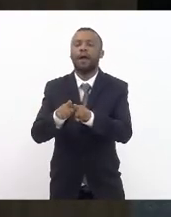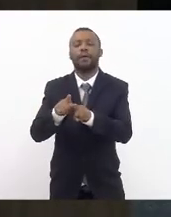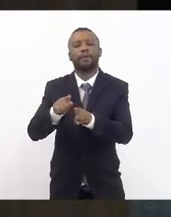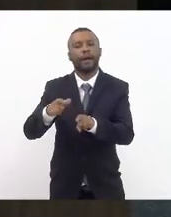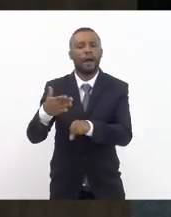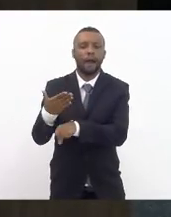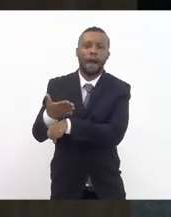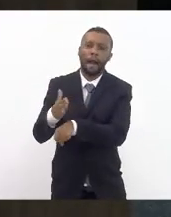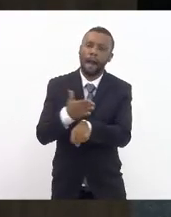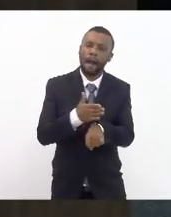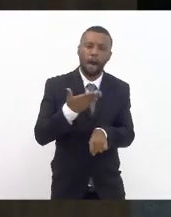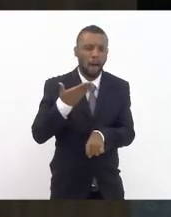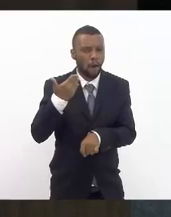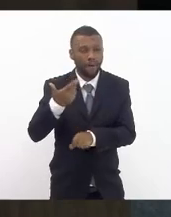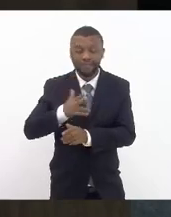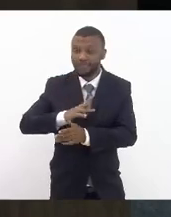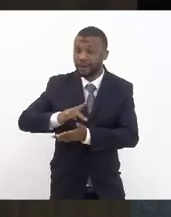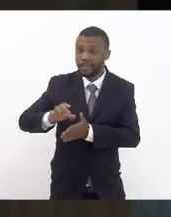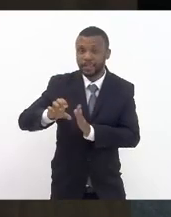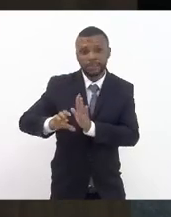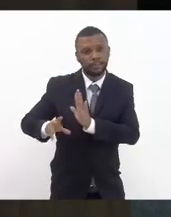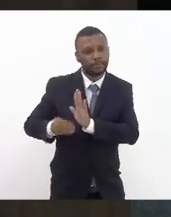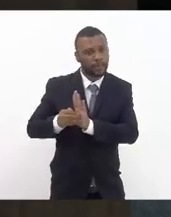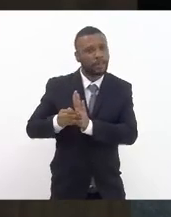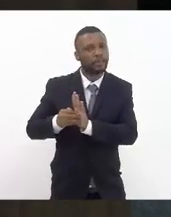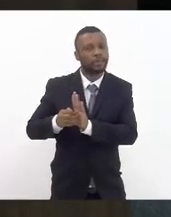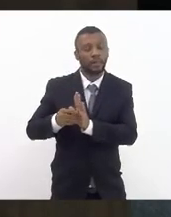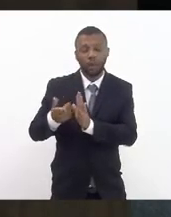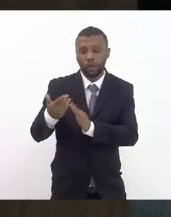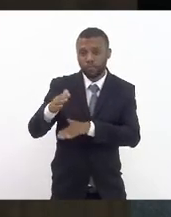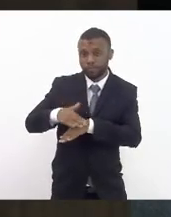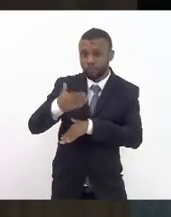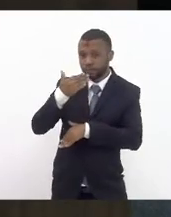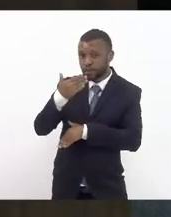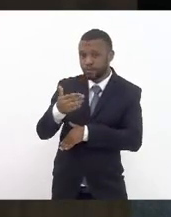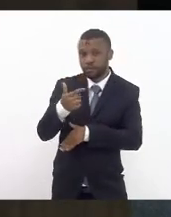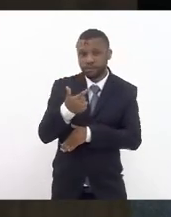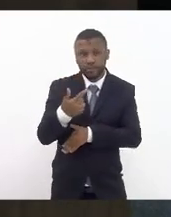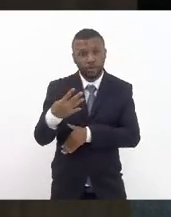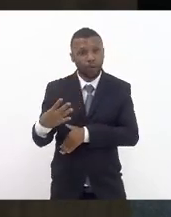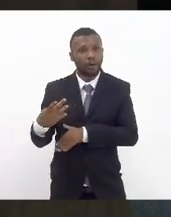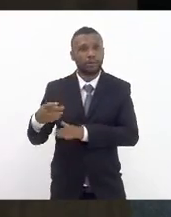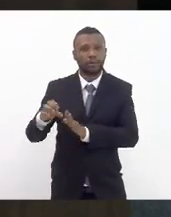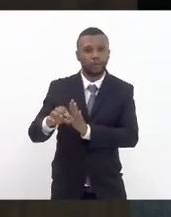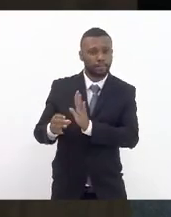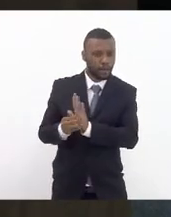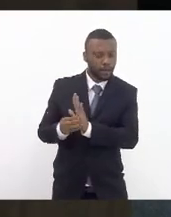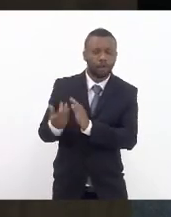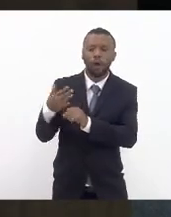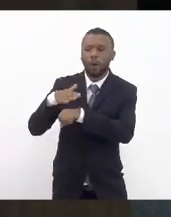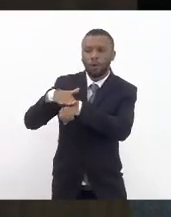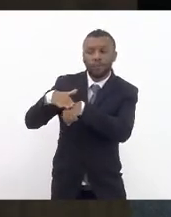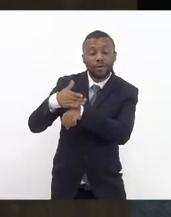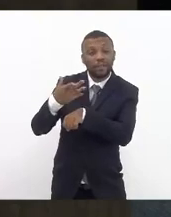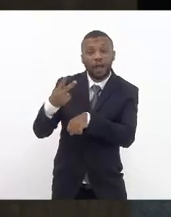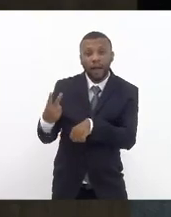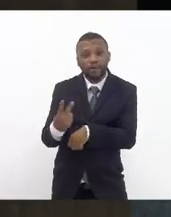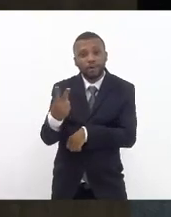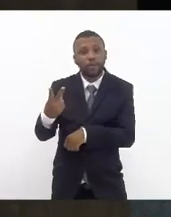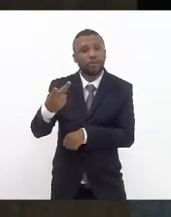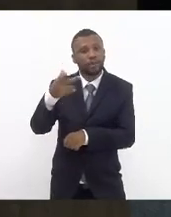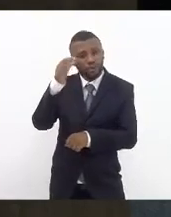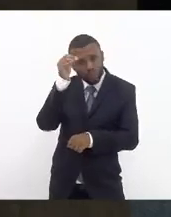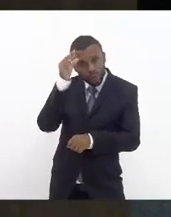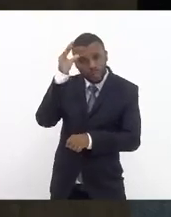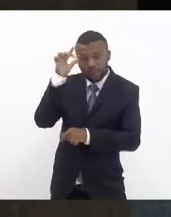aprimoradas com várias emendas que foram apresentadas em plenário. Eu mesmo fiz 4 emendas, conversei com a autora. A valorização dos saberes tradicionais dessas